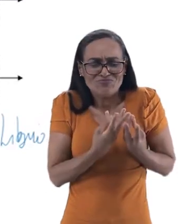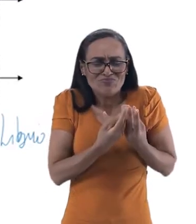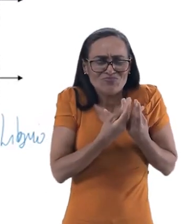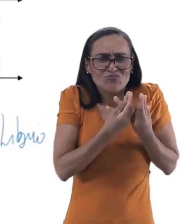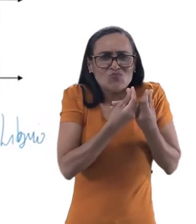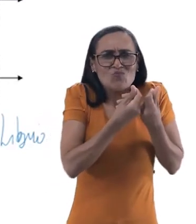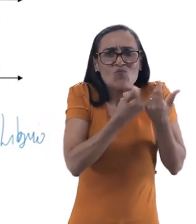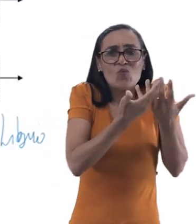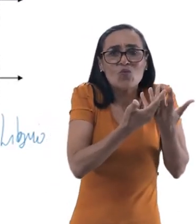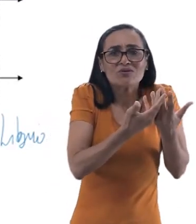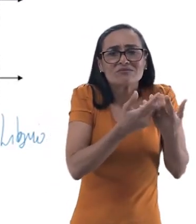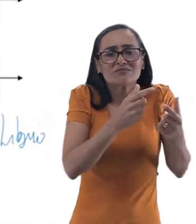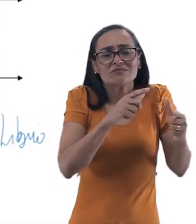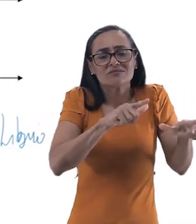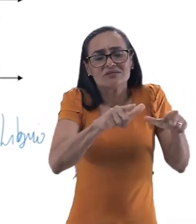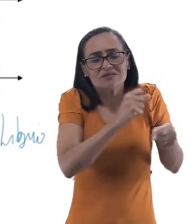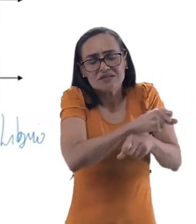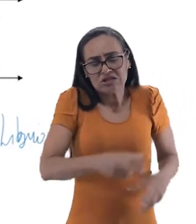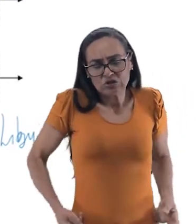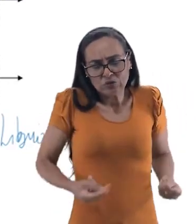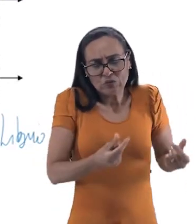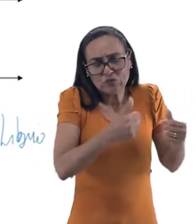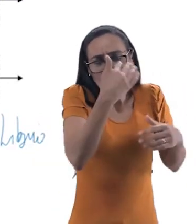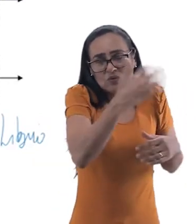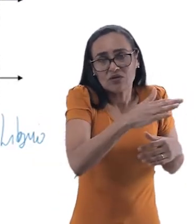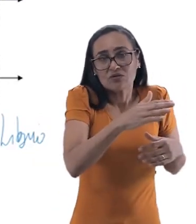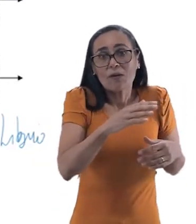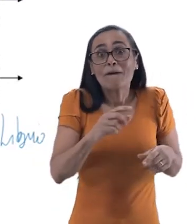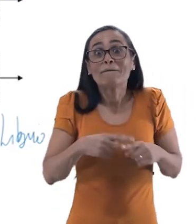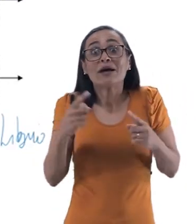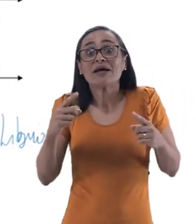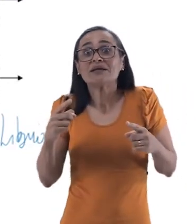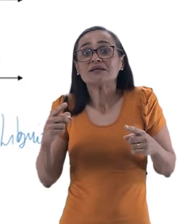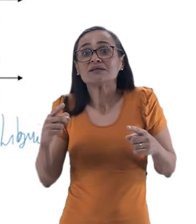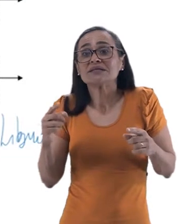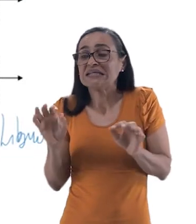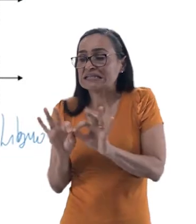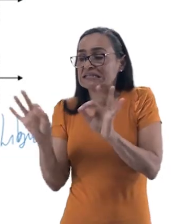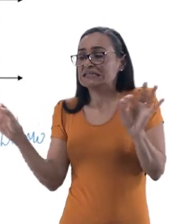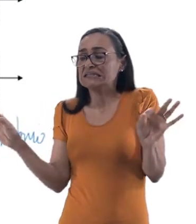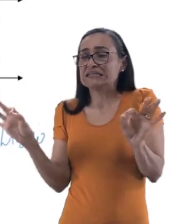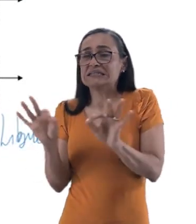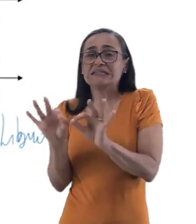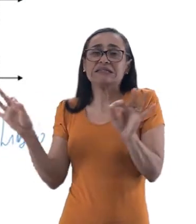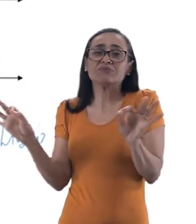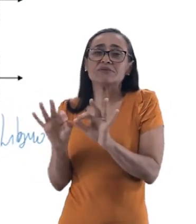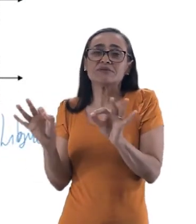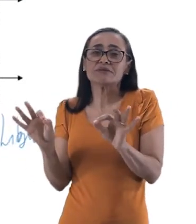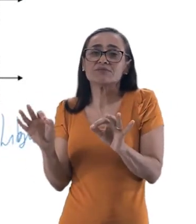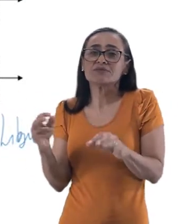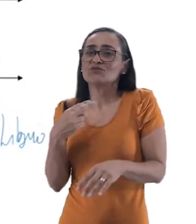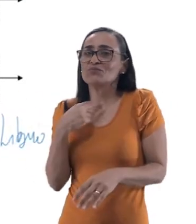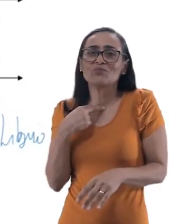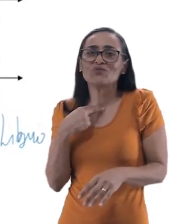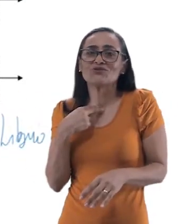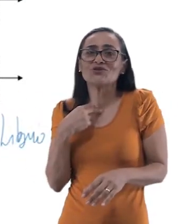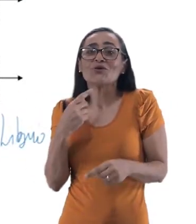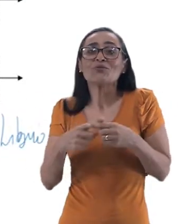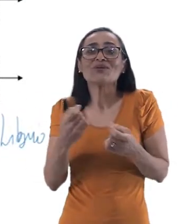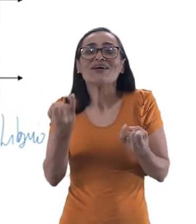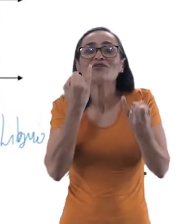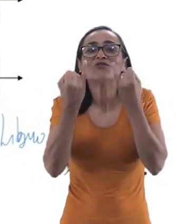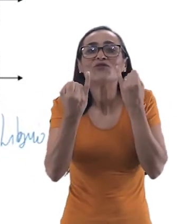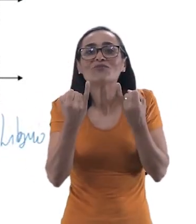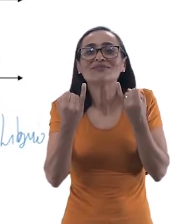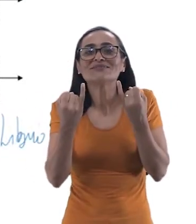tão detalhado que gere tanto custo e dificuldade, mas também não pode ser tão simplificado que não consiga entregar uma